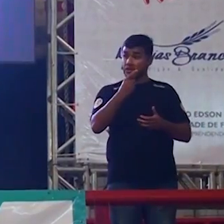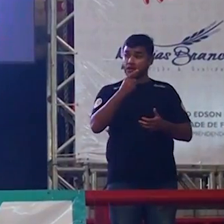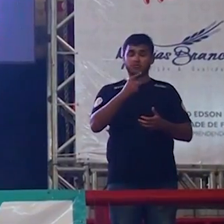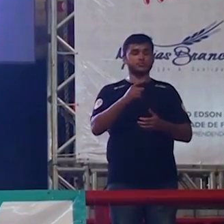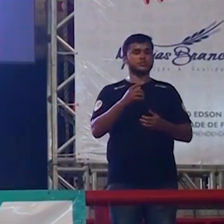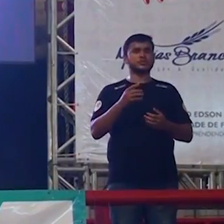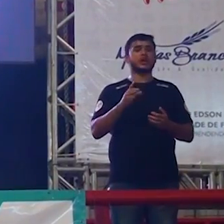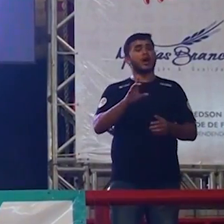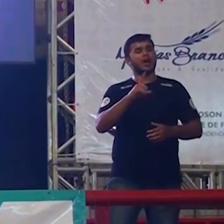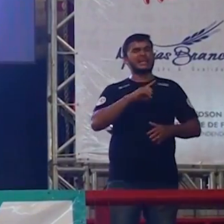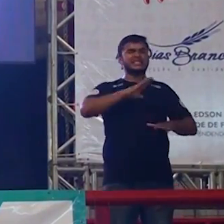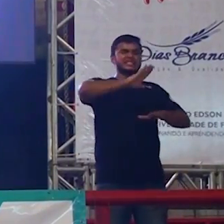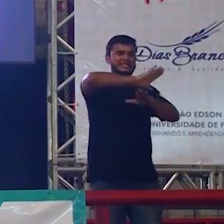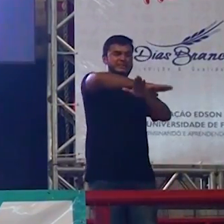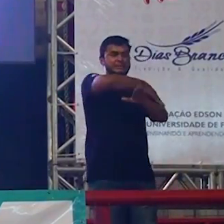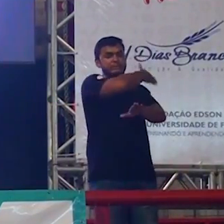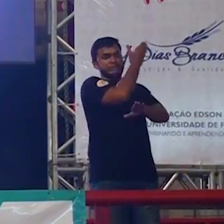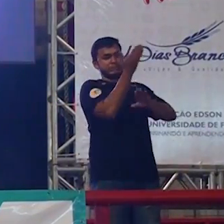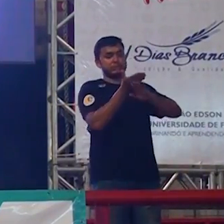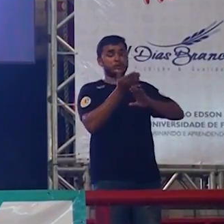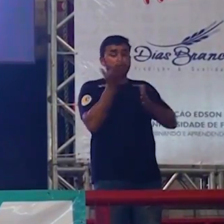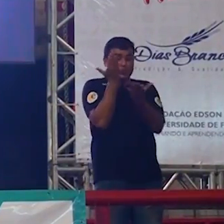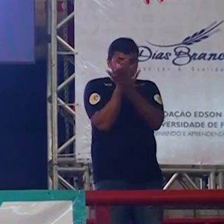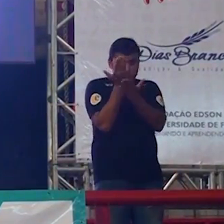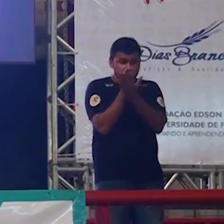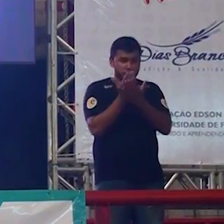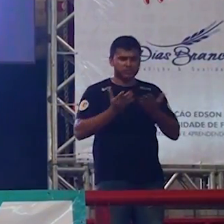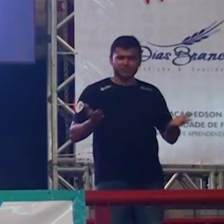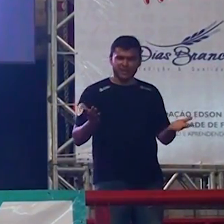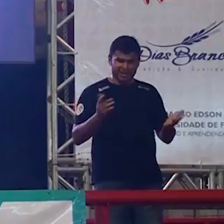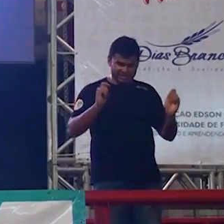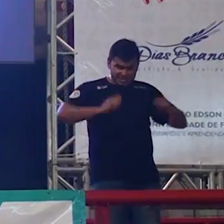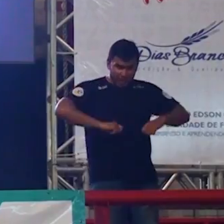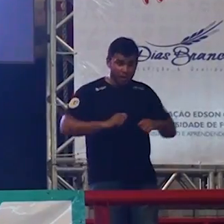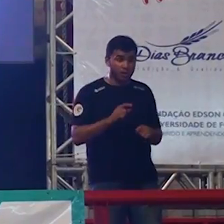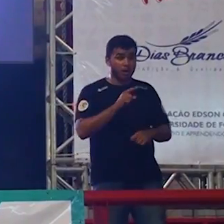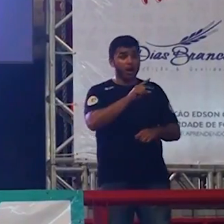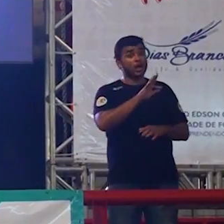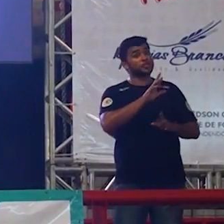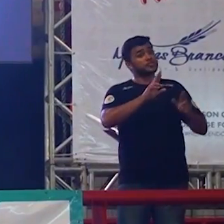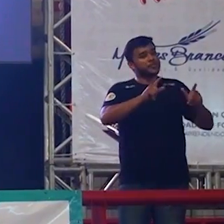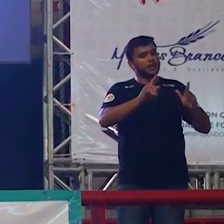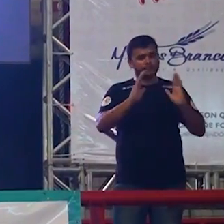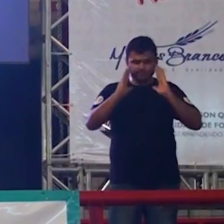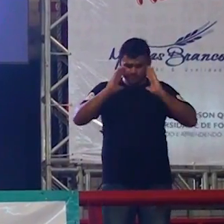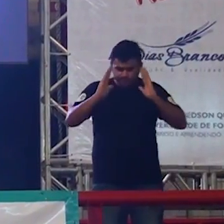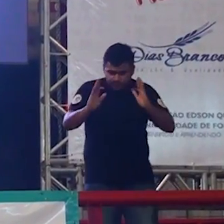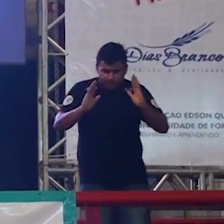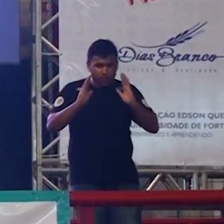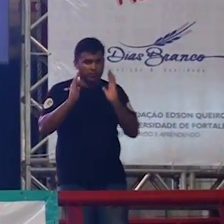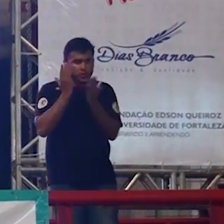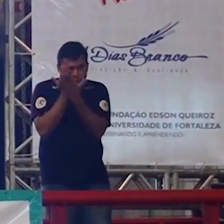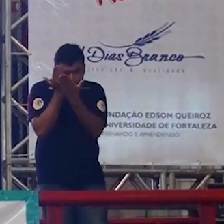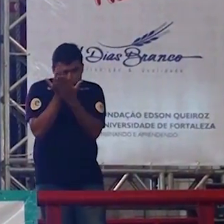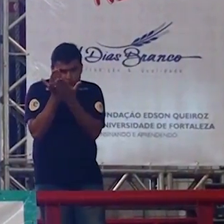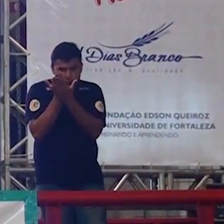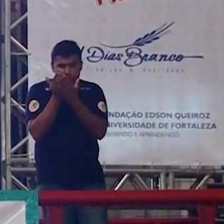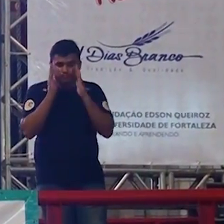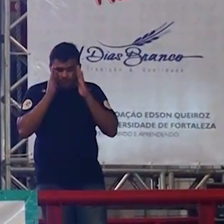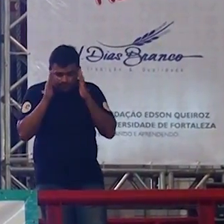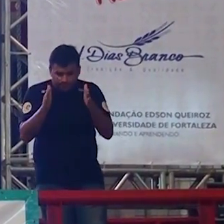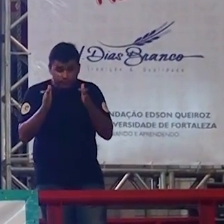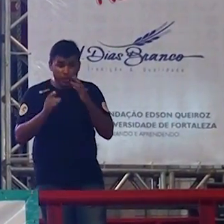você pode diferenciar tempo de estudo e tempo efetivo de estudo? Um dia que você estiver